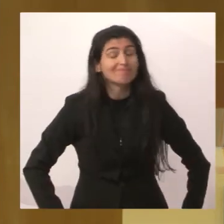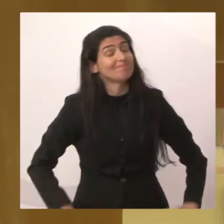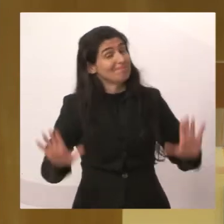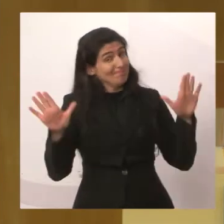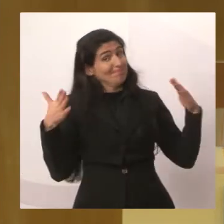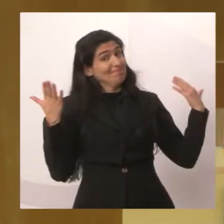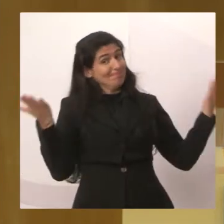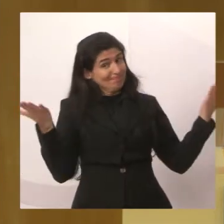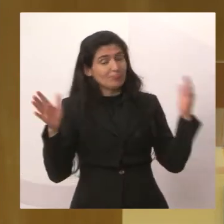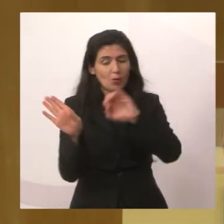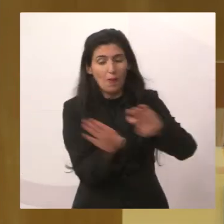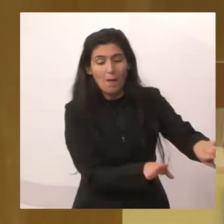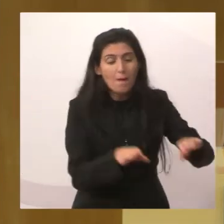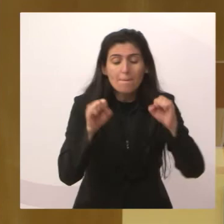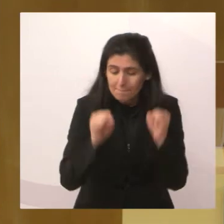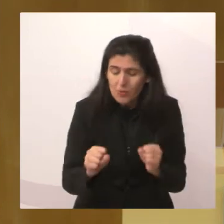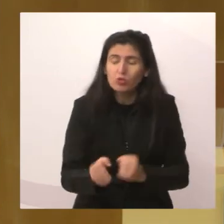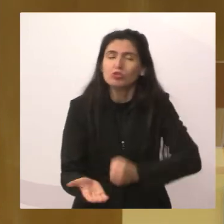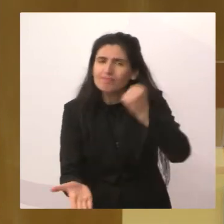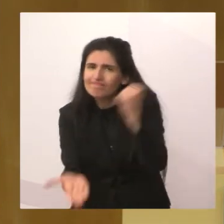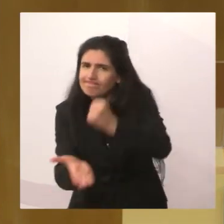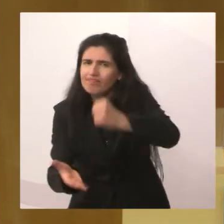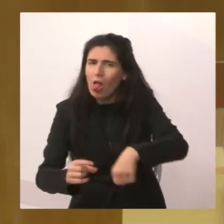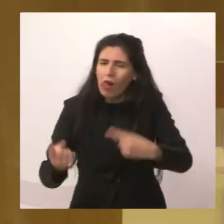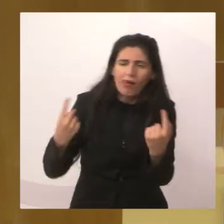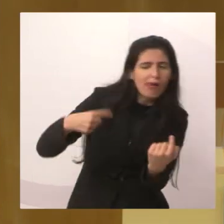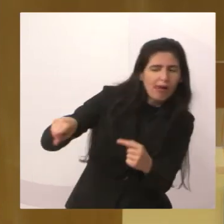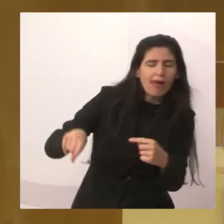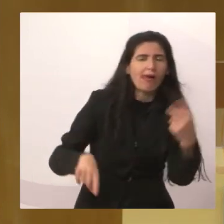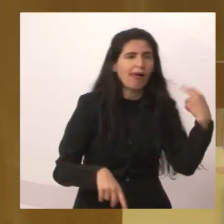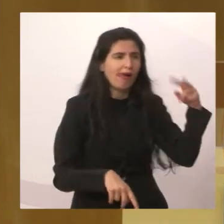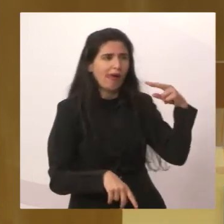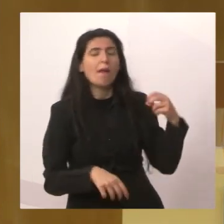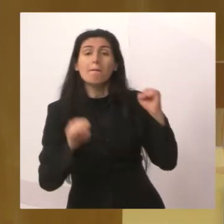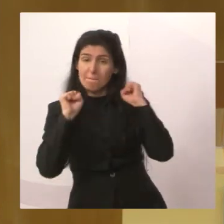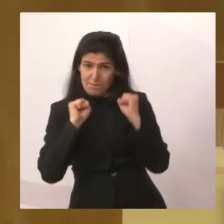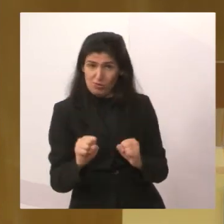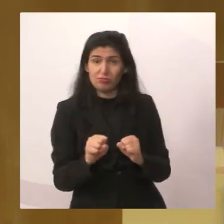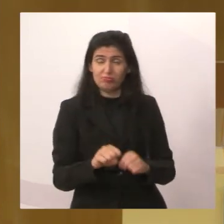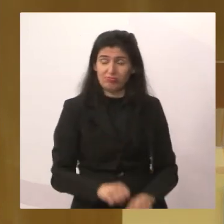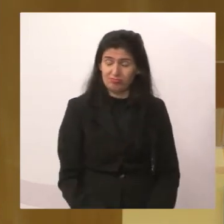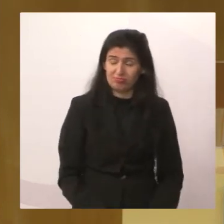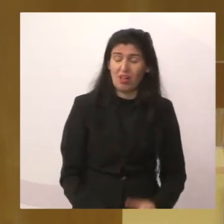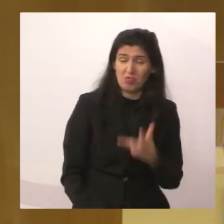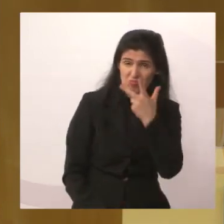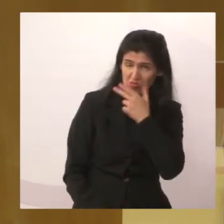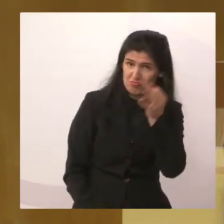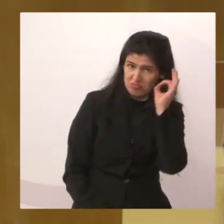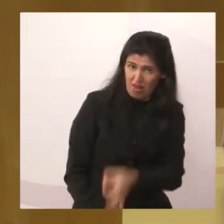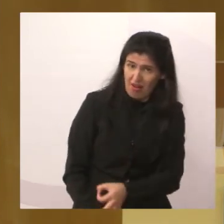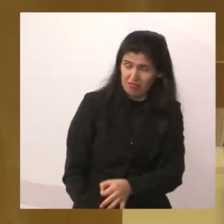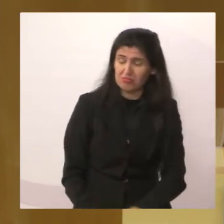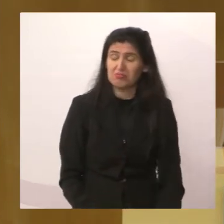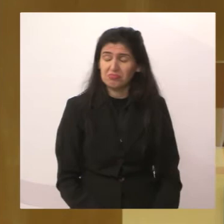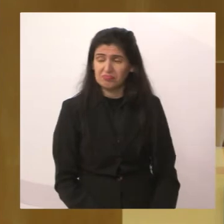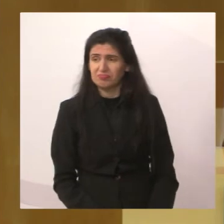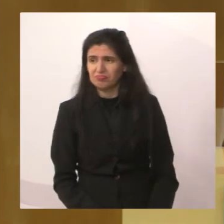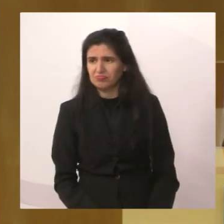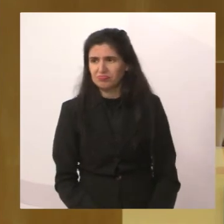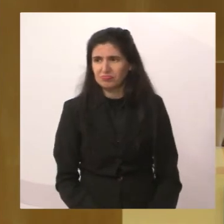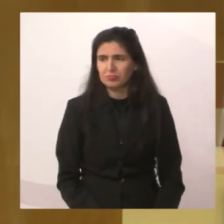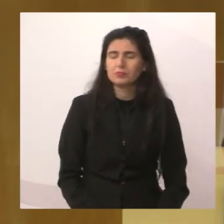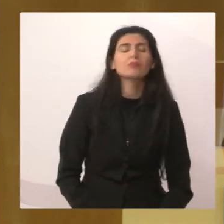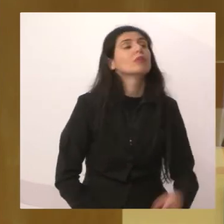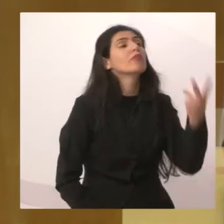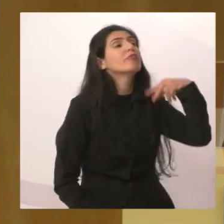vereadores. Você entendeu? Eu acho que tem que ser assim. Então, se vem essa conta para os vereadores decidir